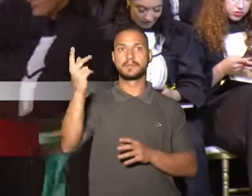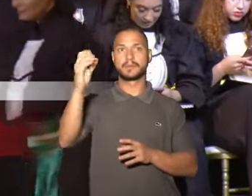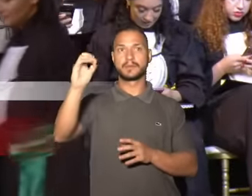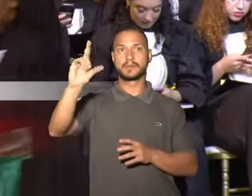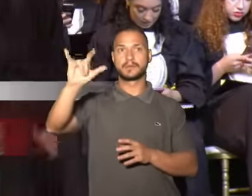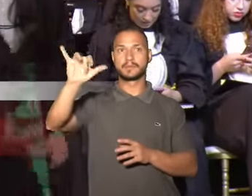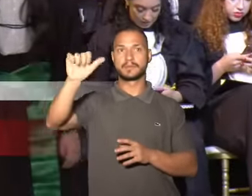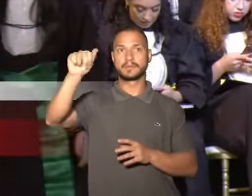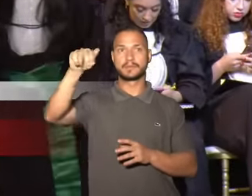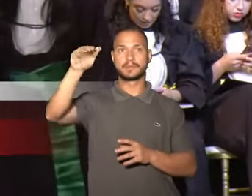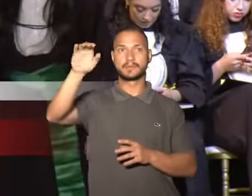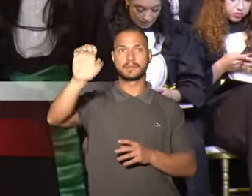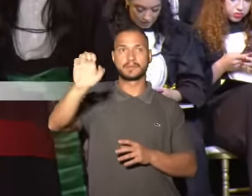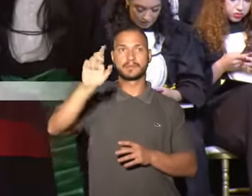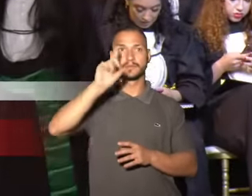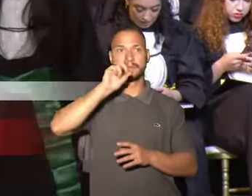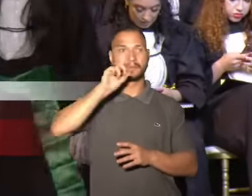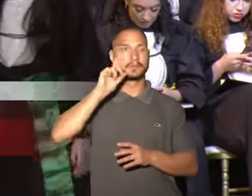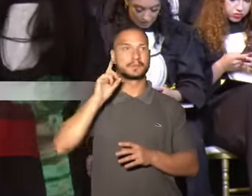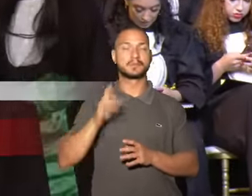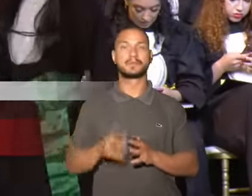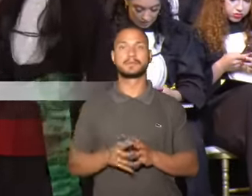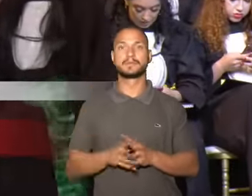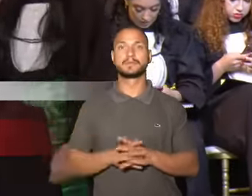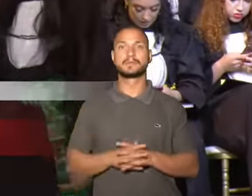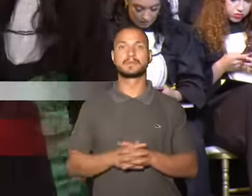Poliana Albino Silva.